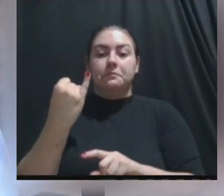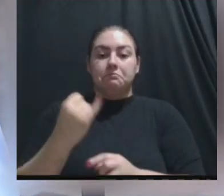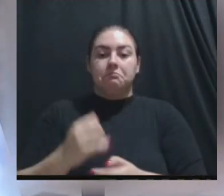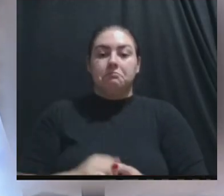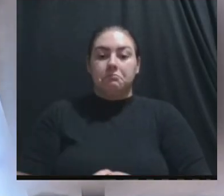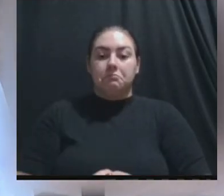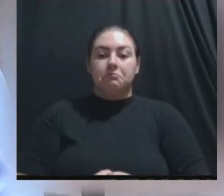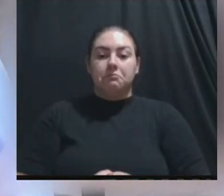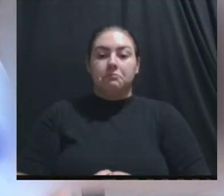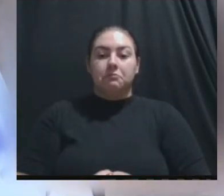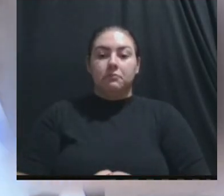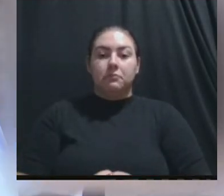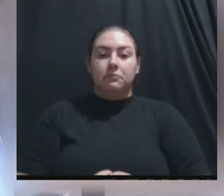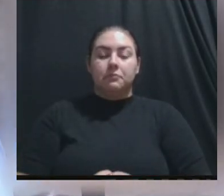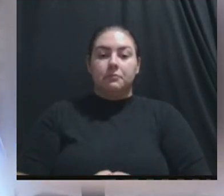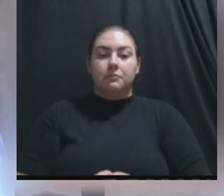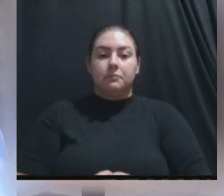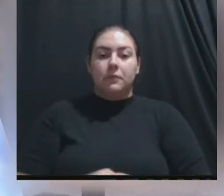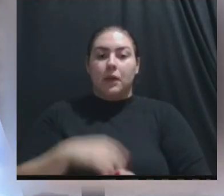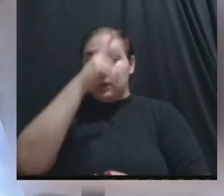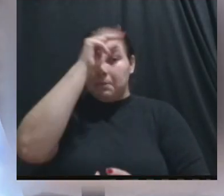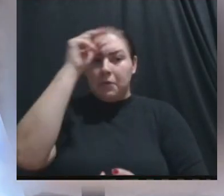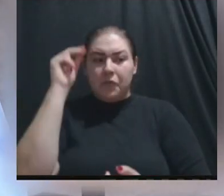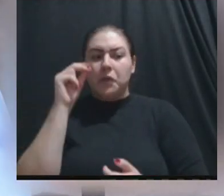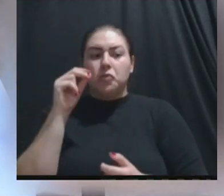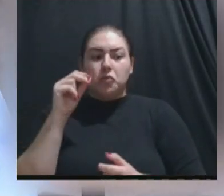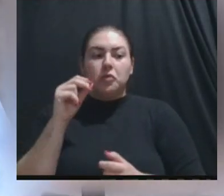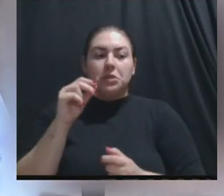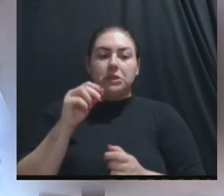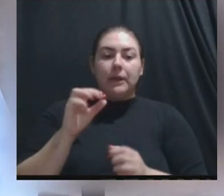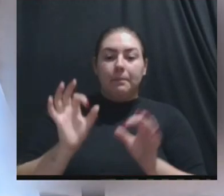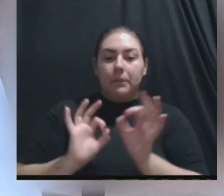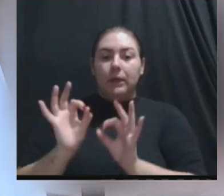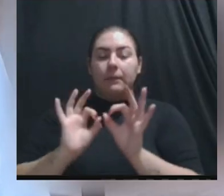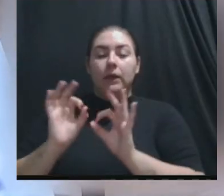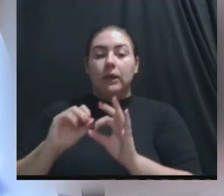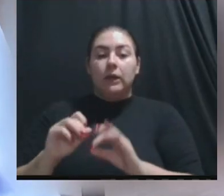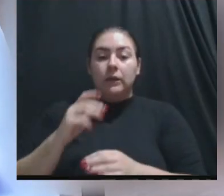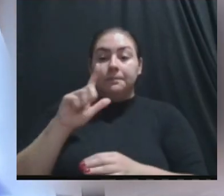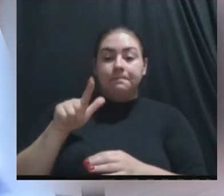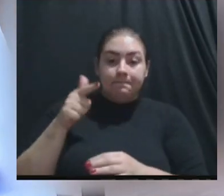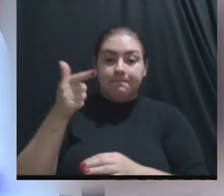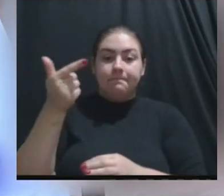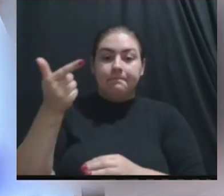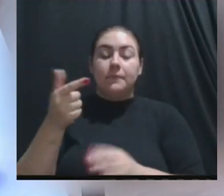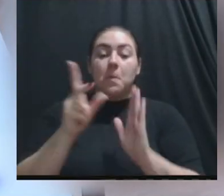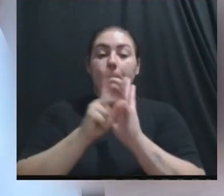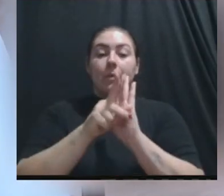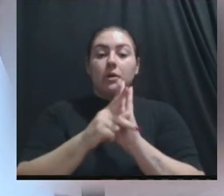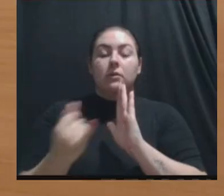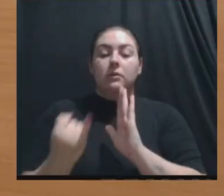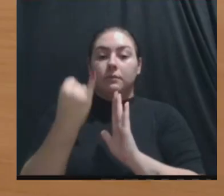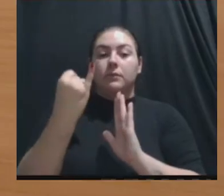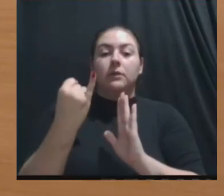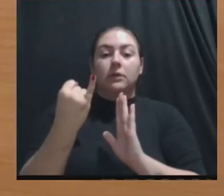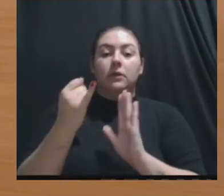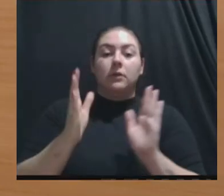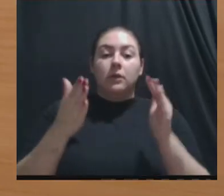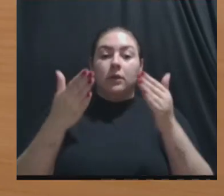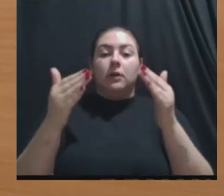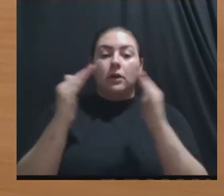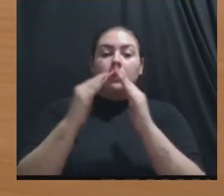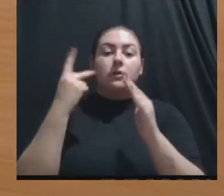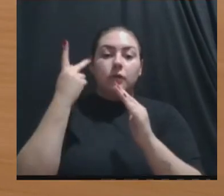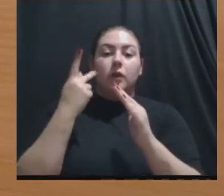está designando, e agora a próxima etapa é esses projetos importantes ir para a sessão da Câmara para ser votado e aprovado. A luta